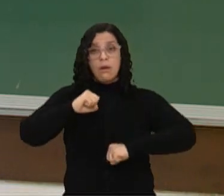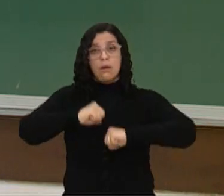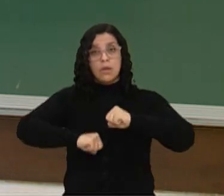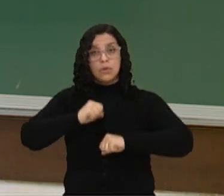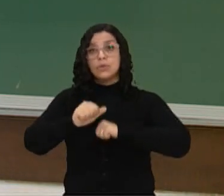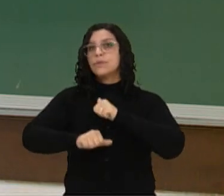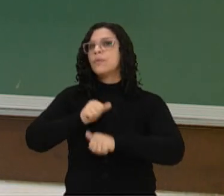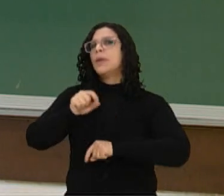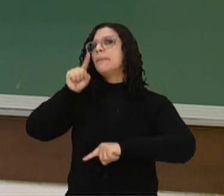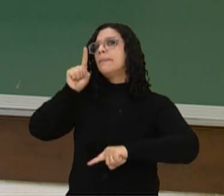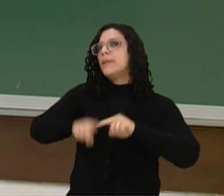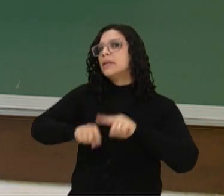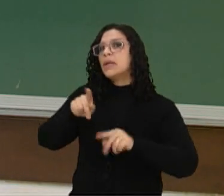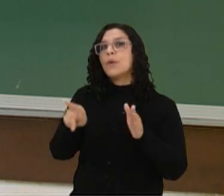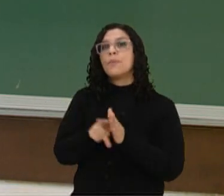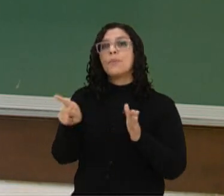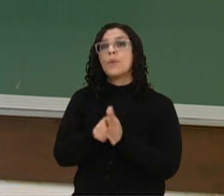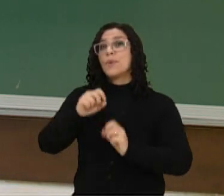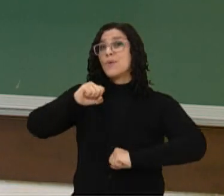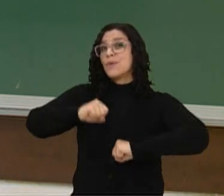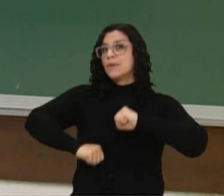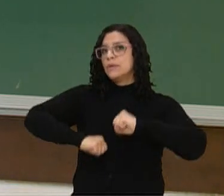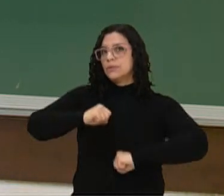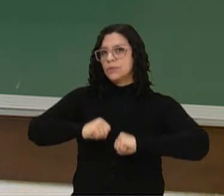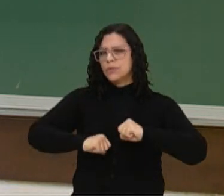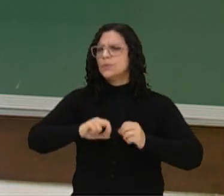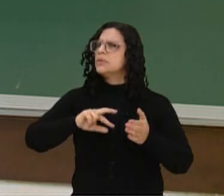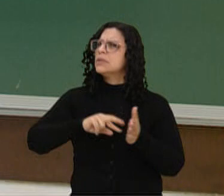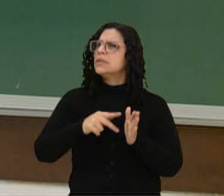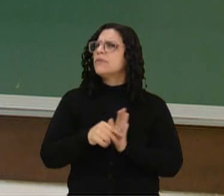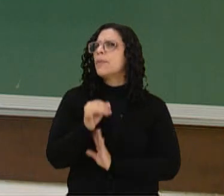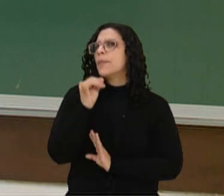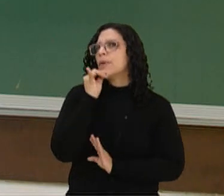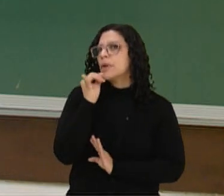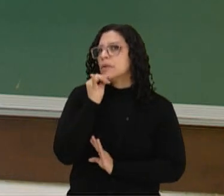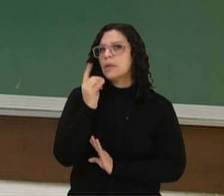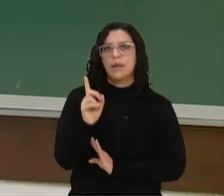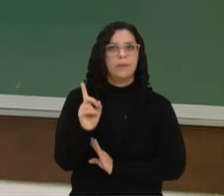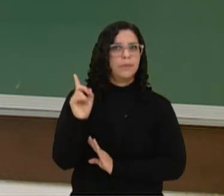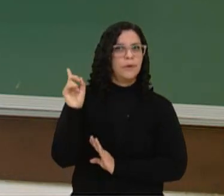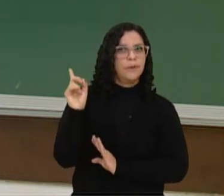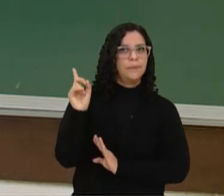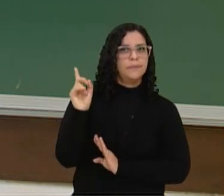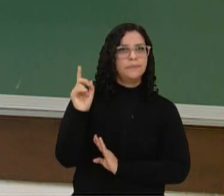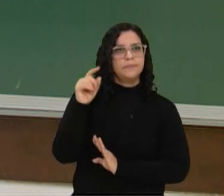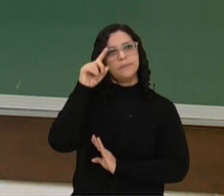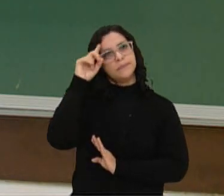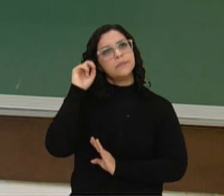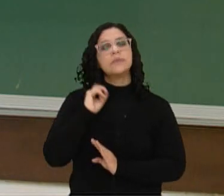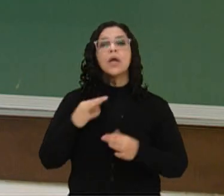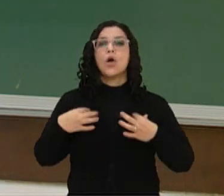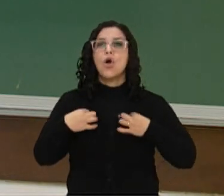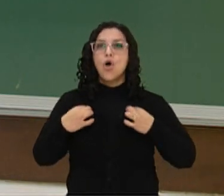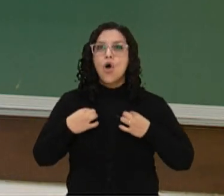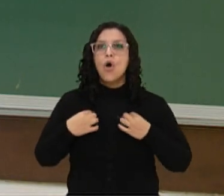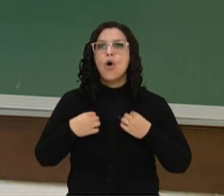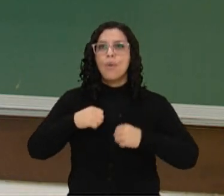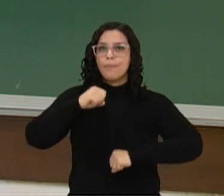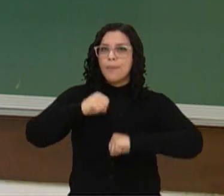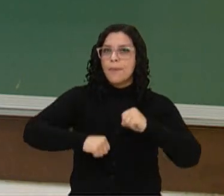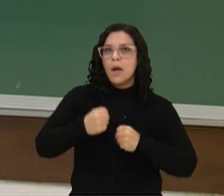em produtos industrializados. O que eu tenho como exemplos ali de produtos industrializados? Roupas,